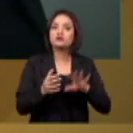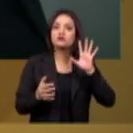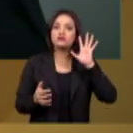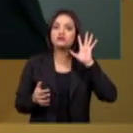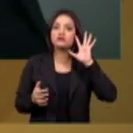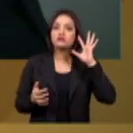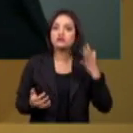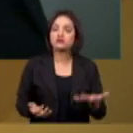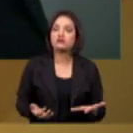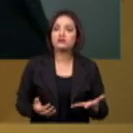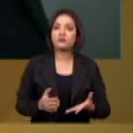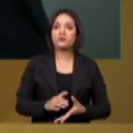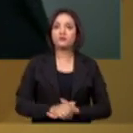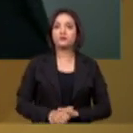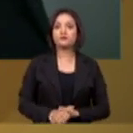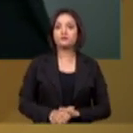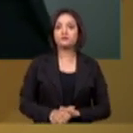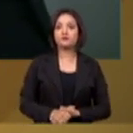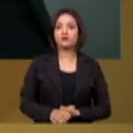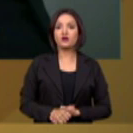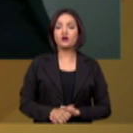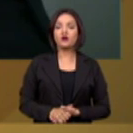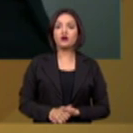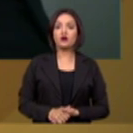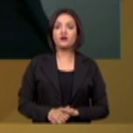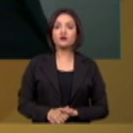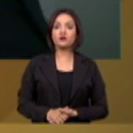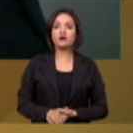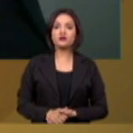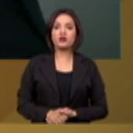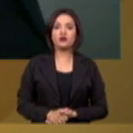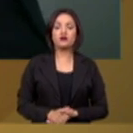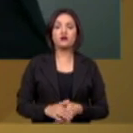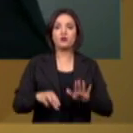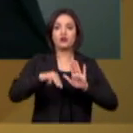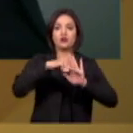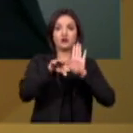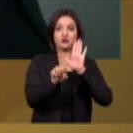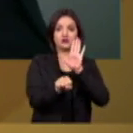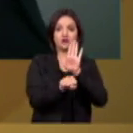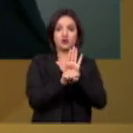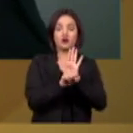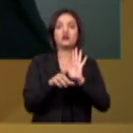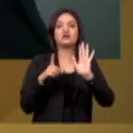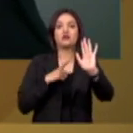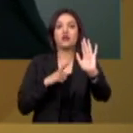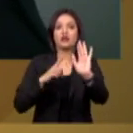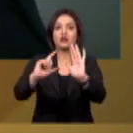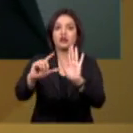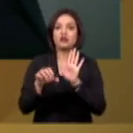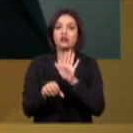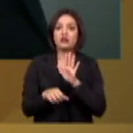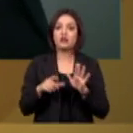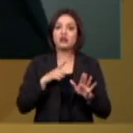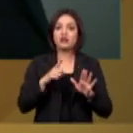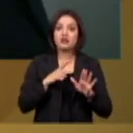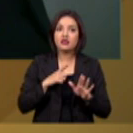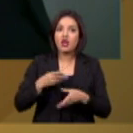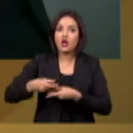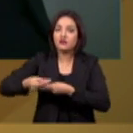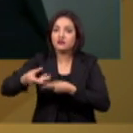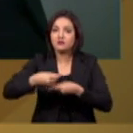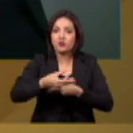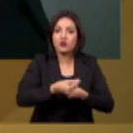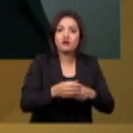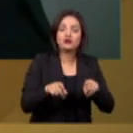número aqui de frente assim mandar precisamente foi distribuído em passo da prevenção em